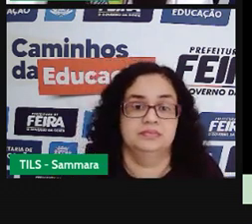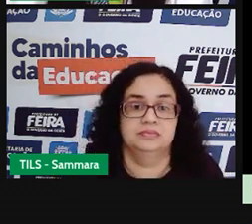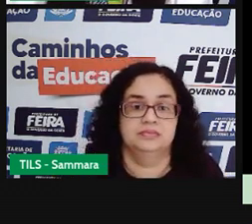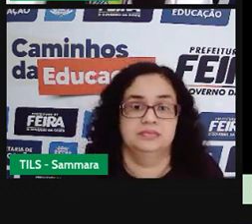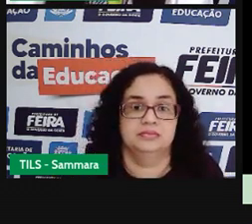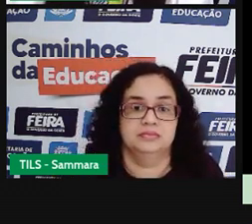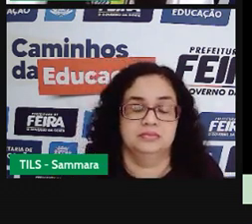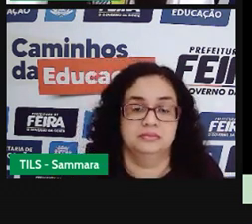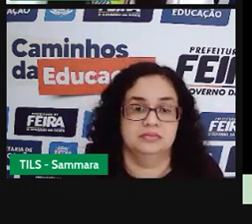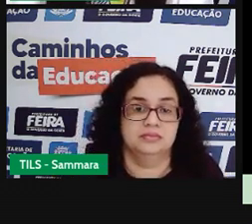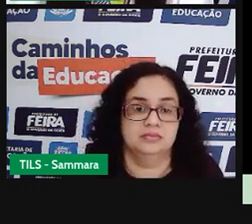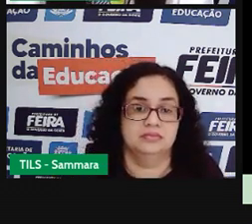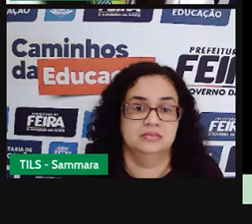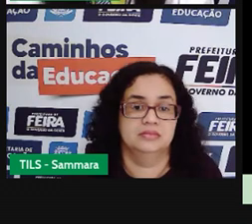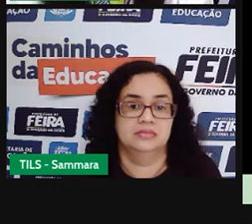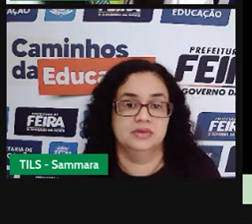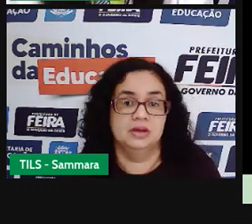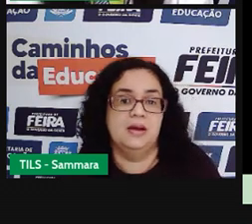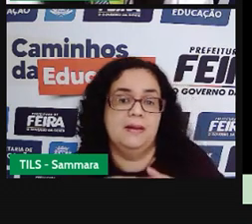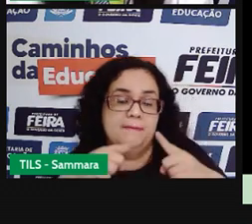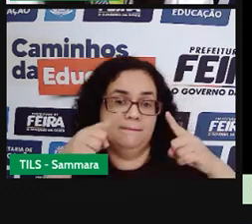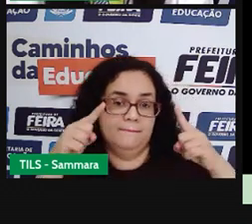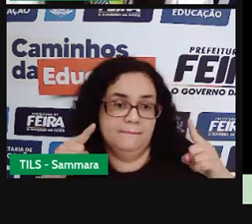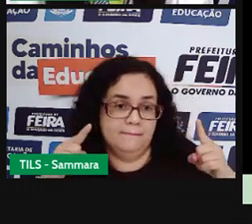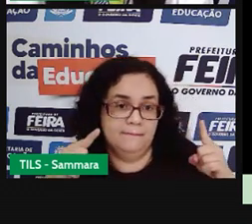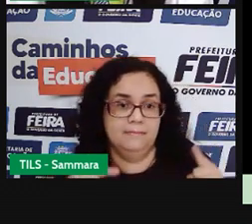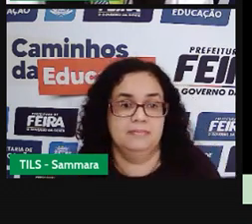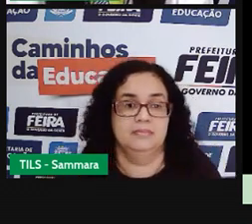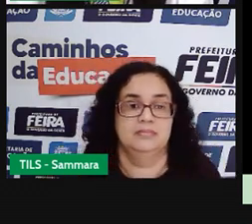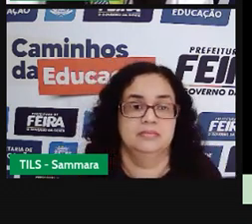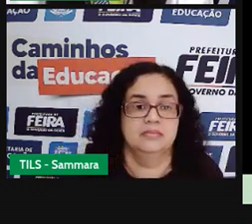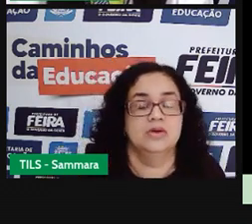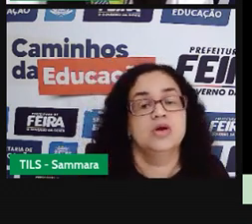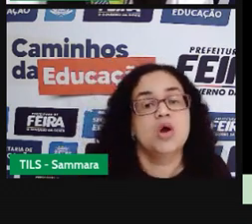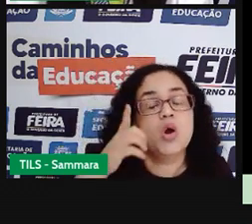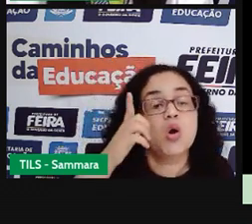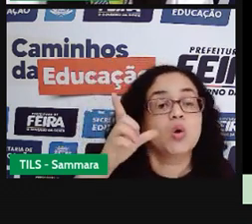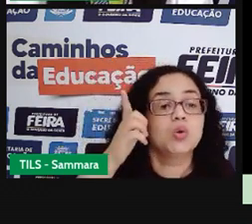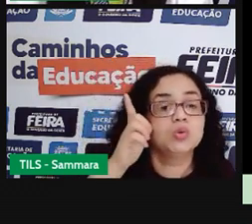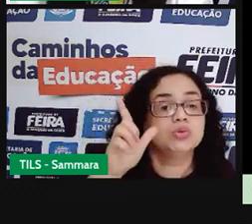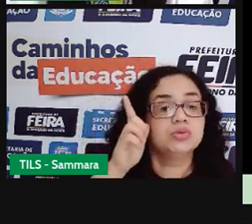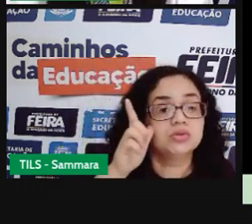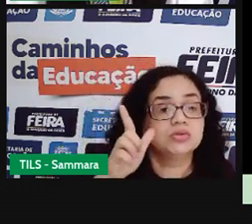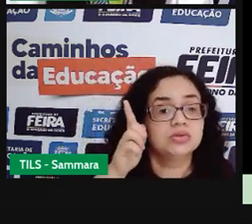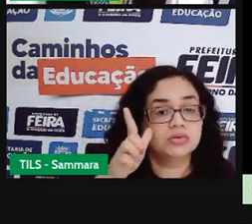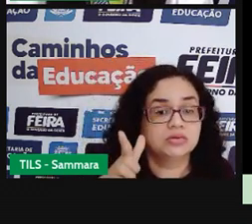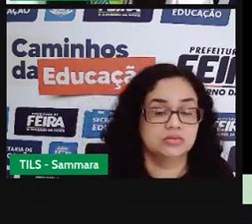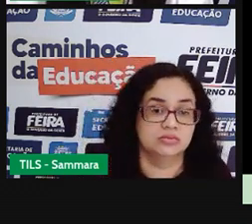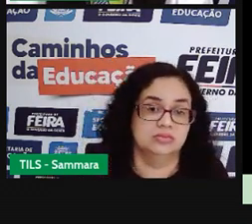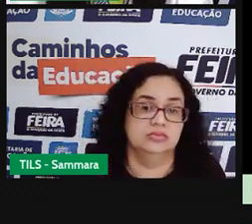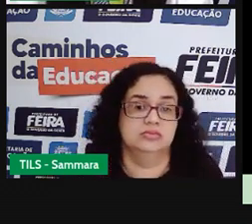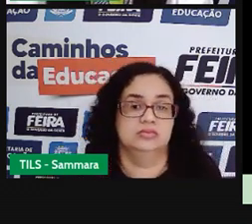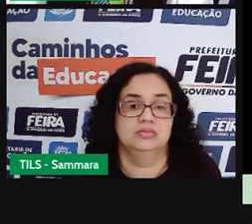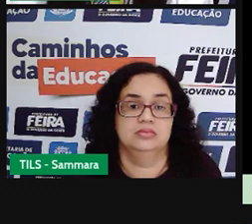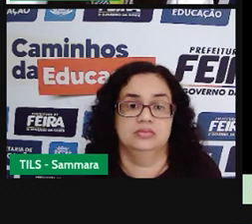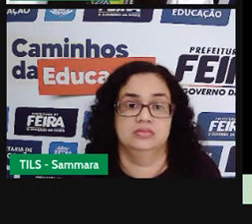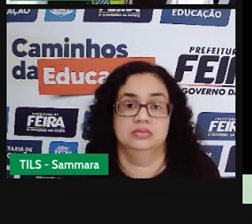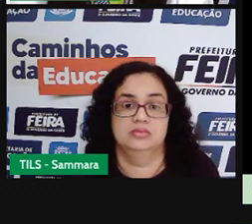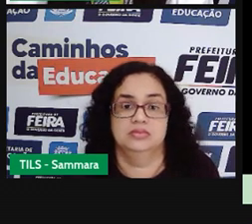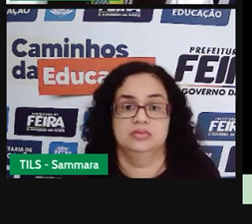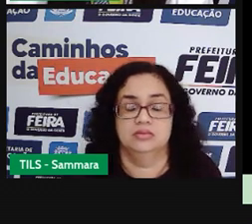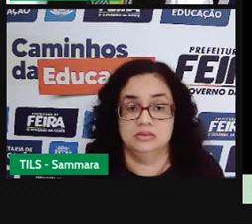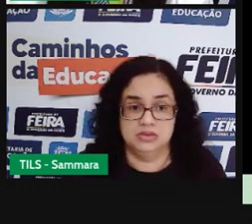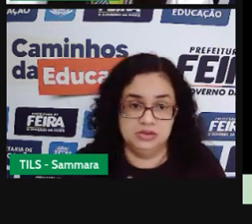passe consegue 20 ficar com ninguém E ai Sara estou que são os